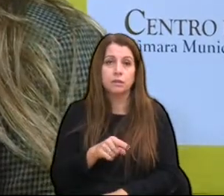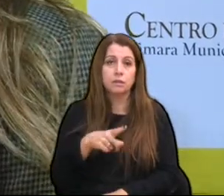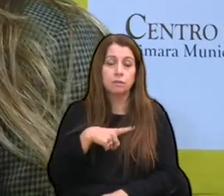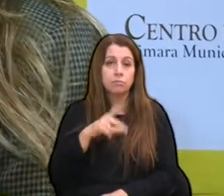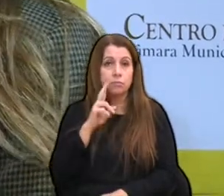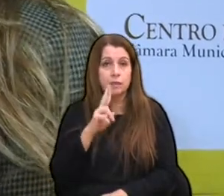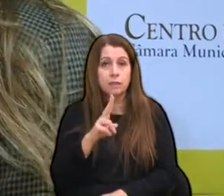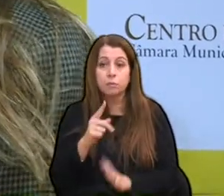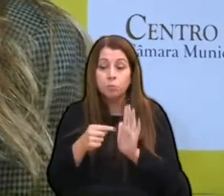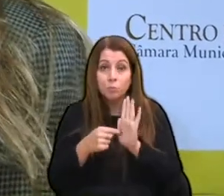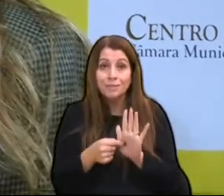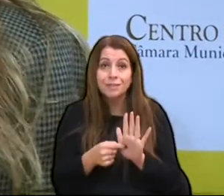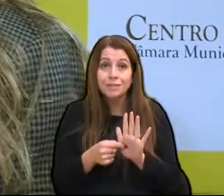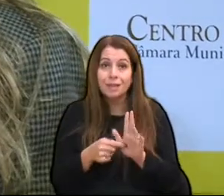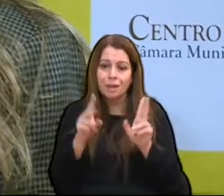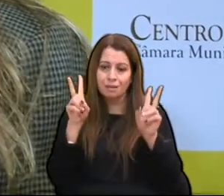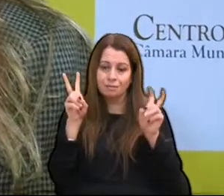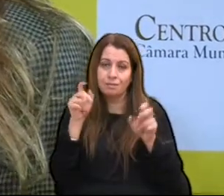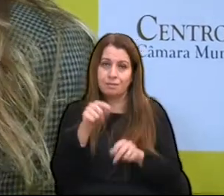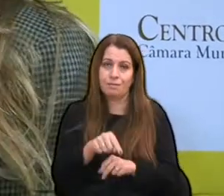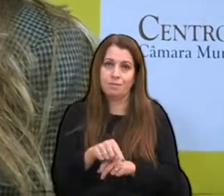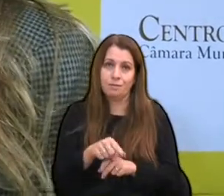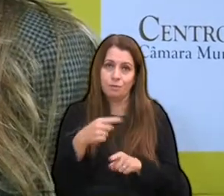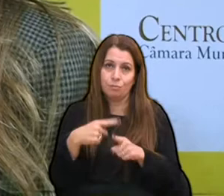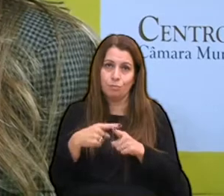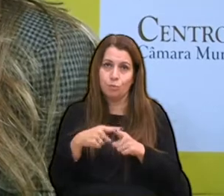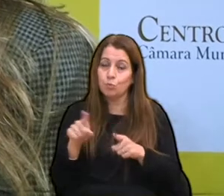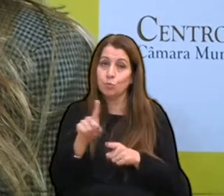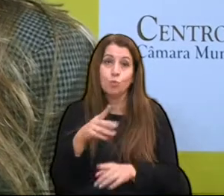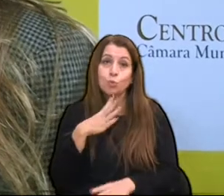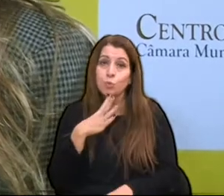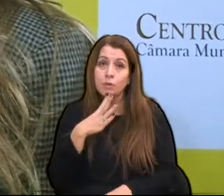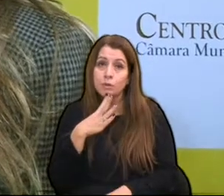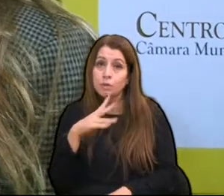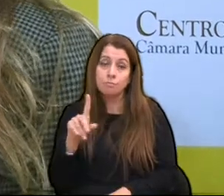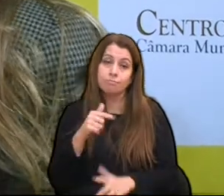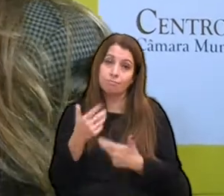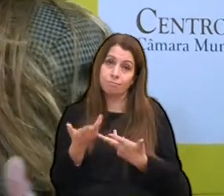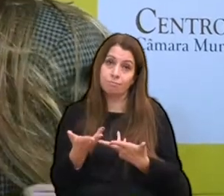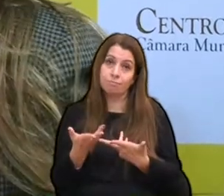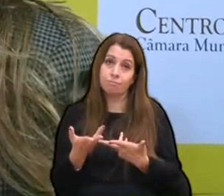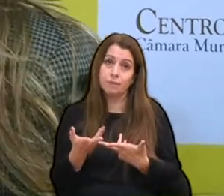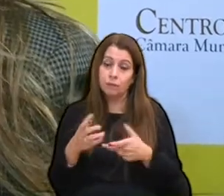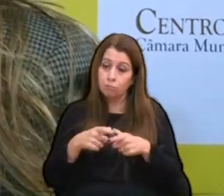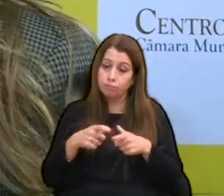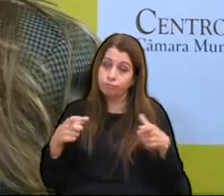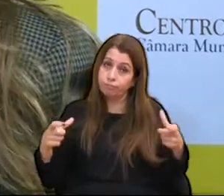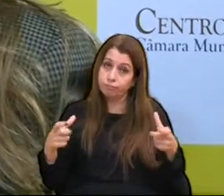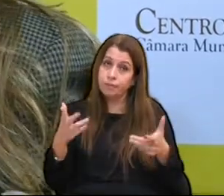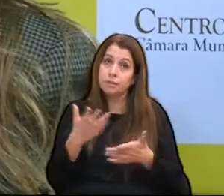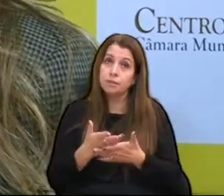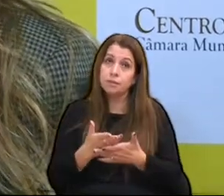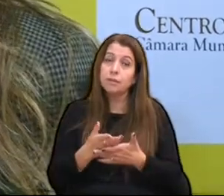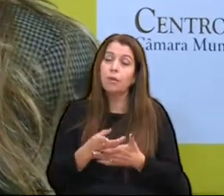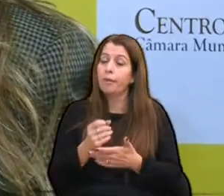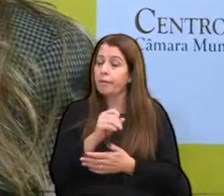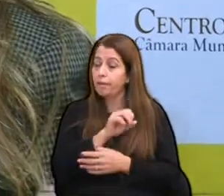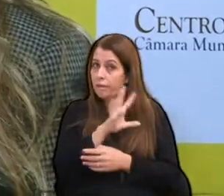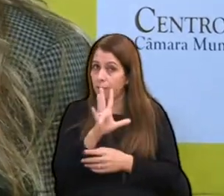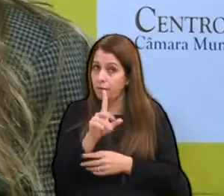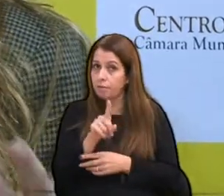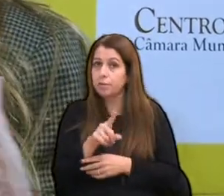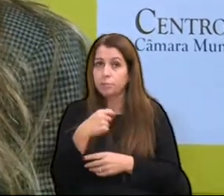que trazer esse tema, porque o que tu não conhece, tu não trabalha. Então, ele está crescente. Então, é evidente que